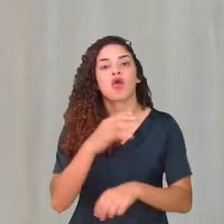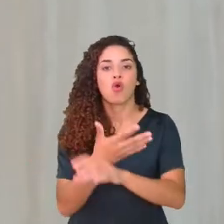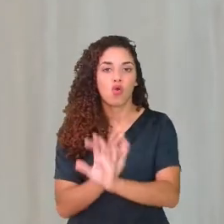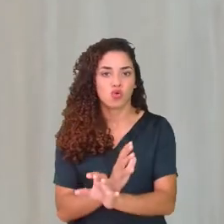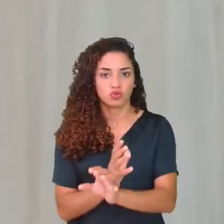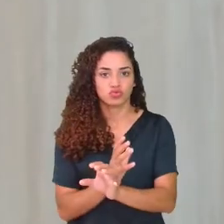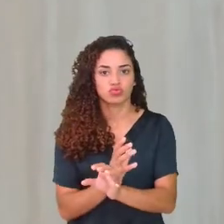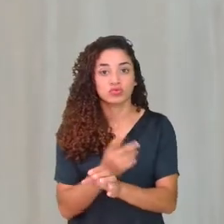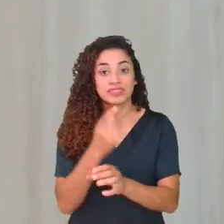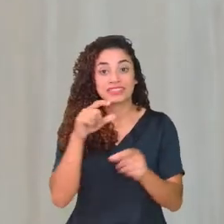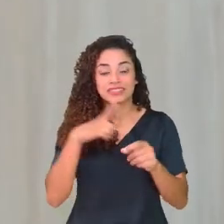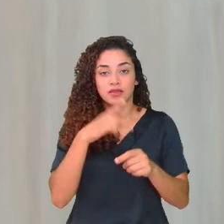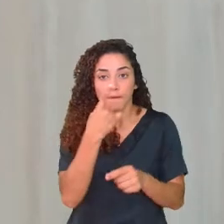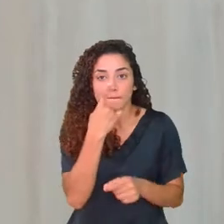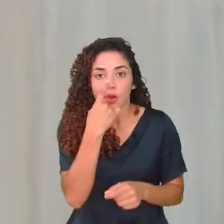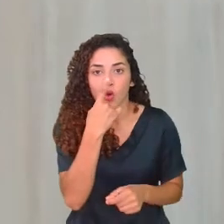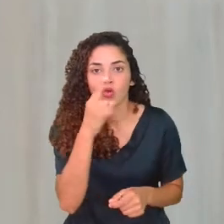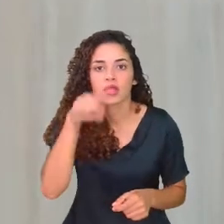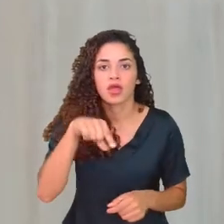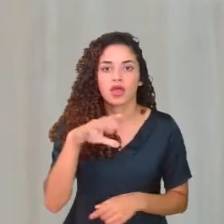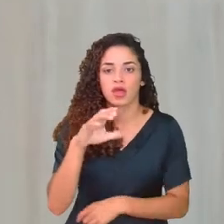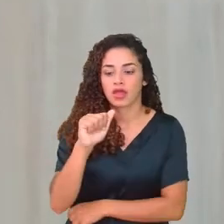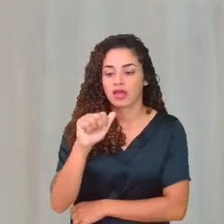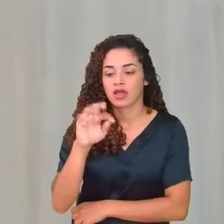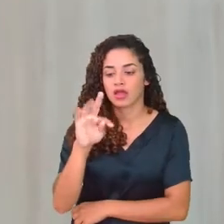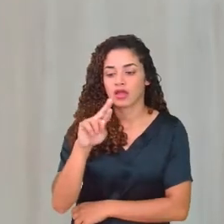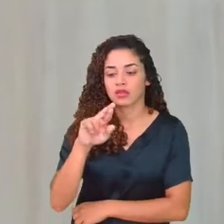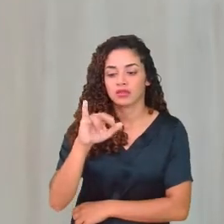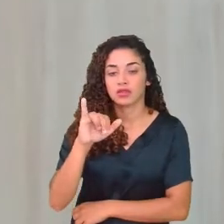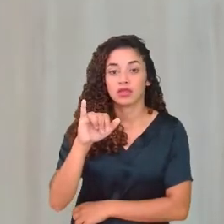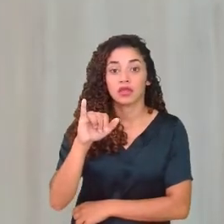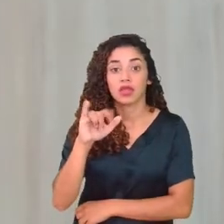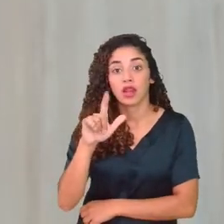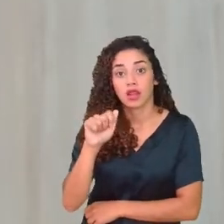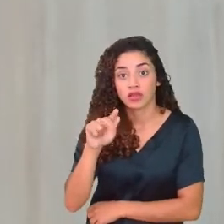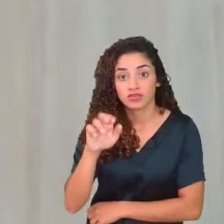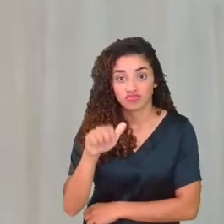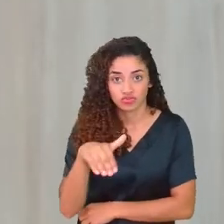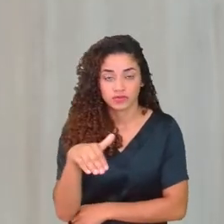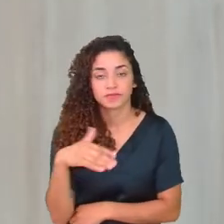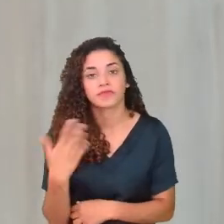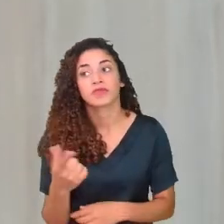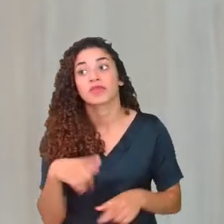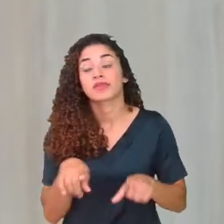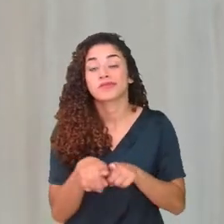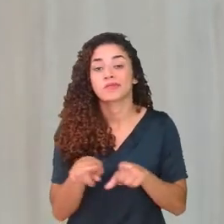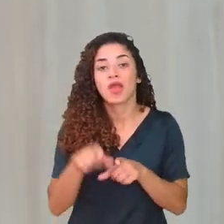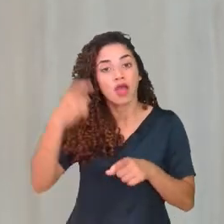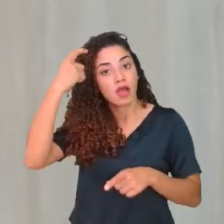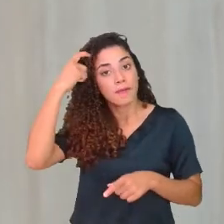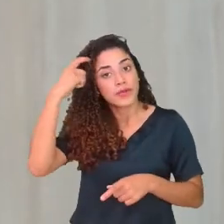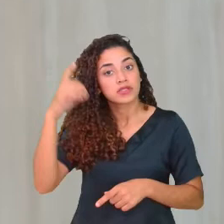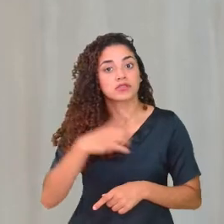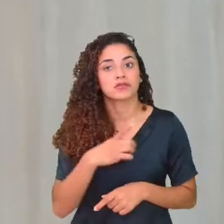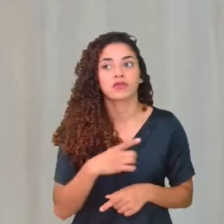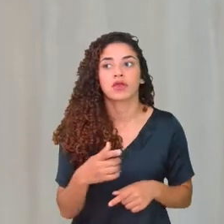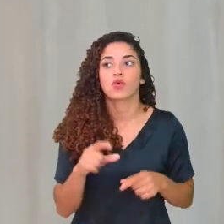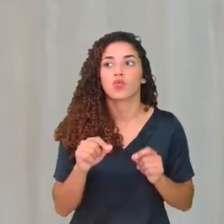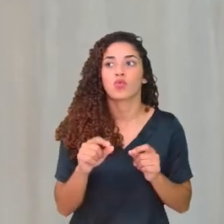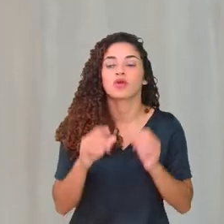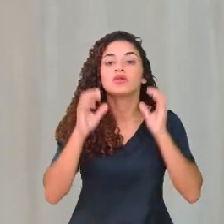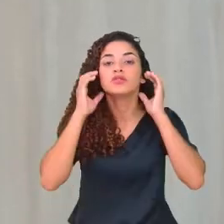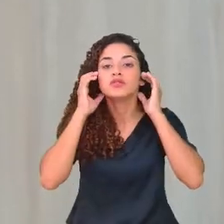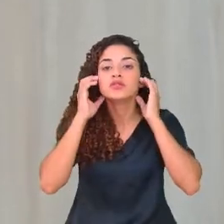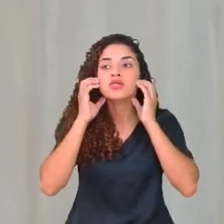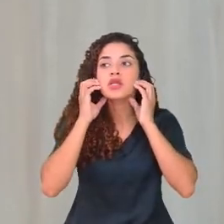de cartilagem. Outra curiosidade que eu quero mostrar a vocês é que na cabeça nós temos apenas, né, o maxilar,